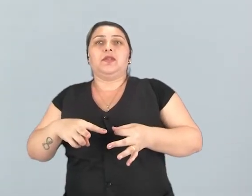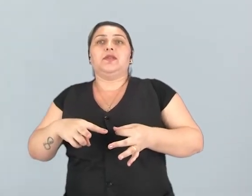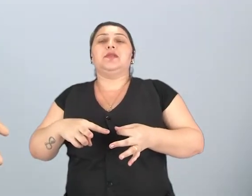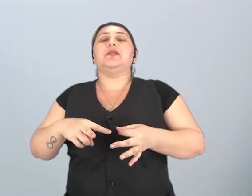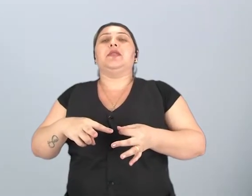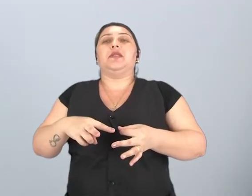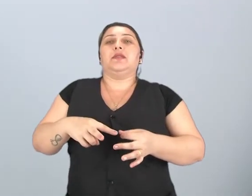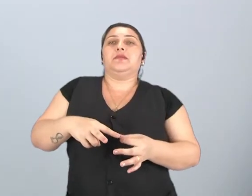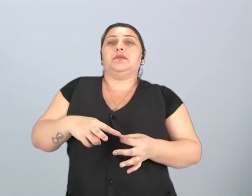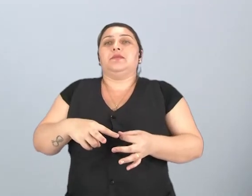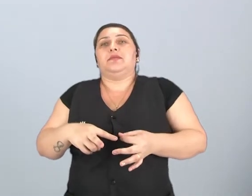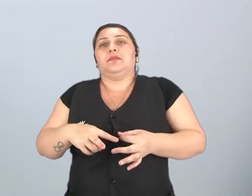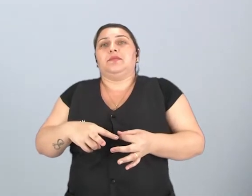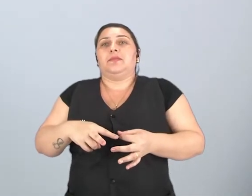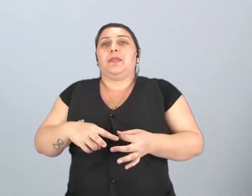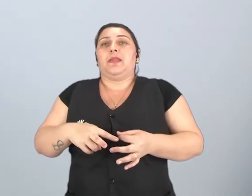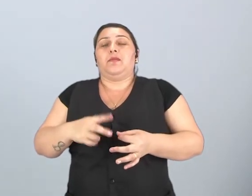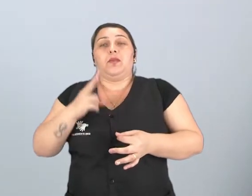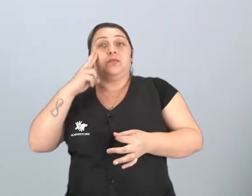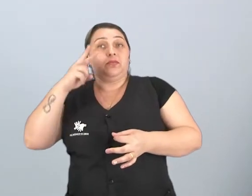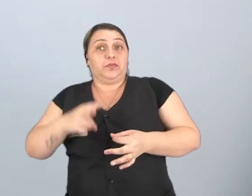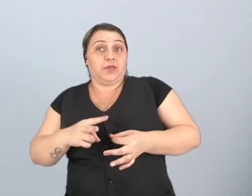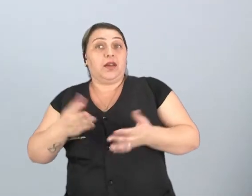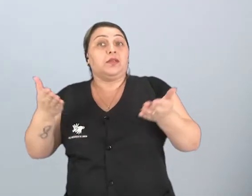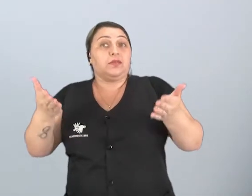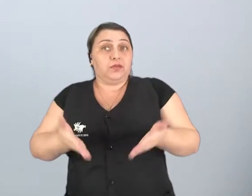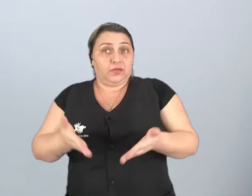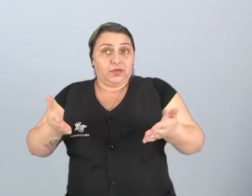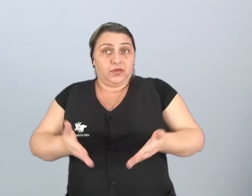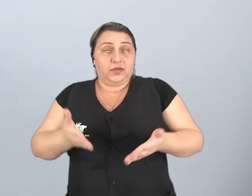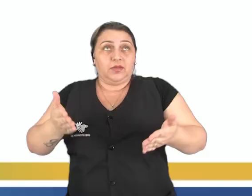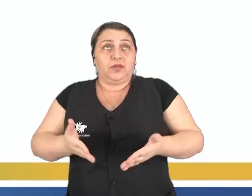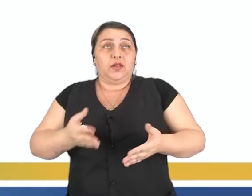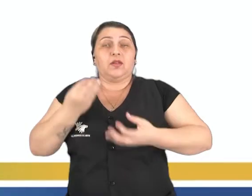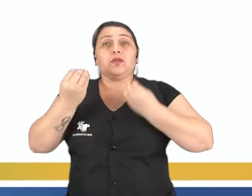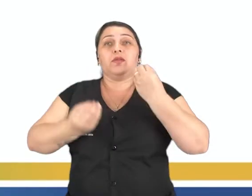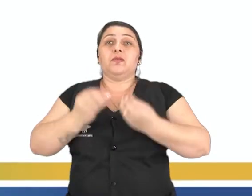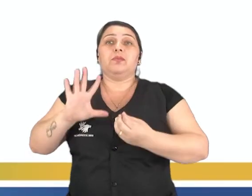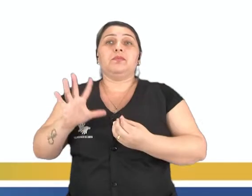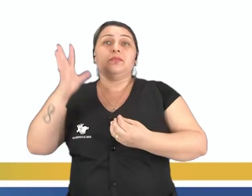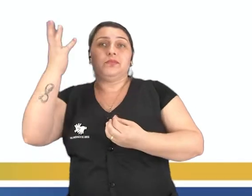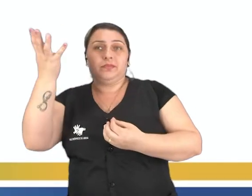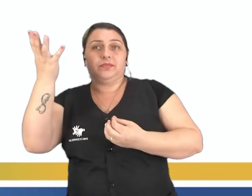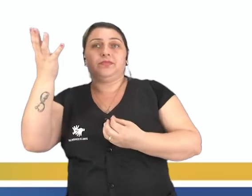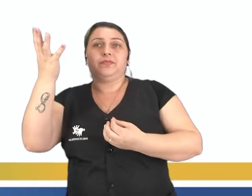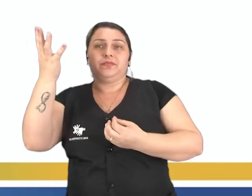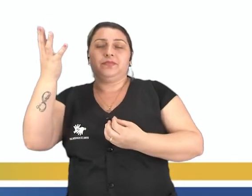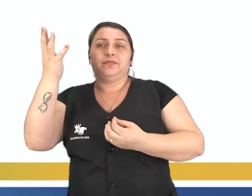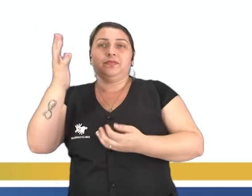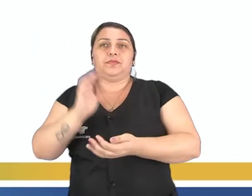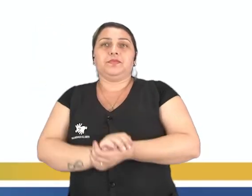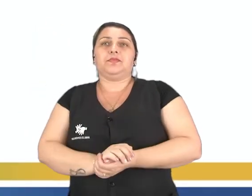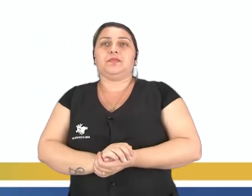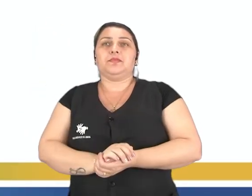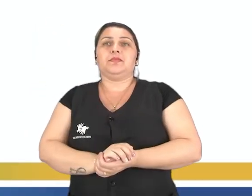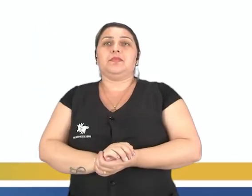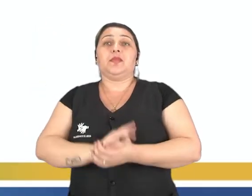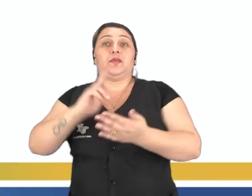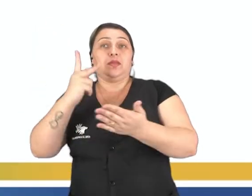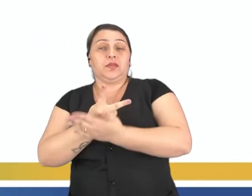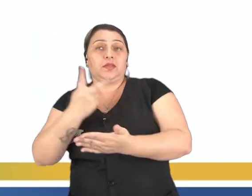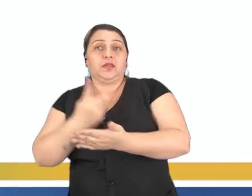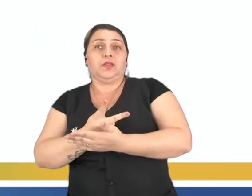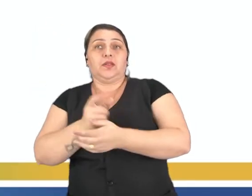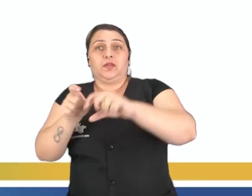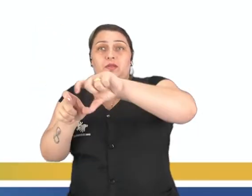esses desvios, né? Vamos observar agora como acontecem as deformidades